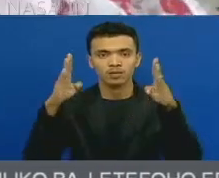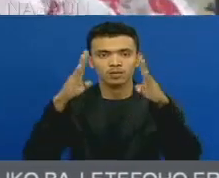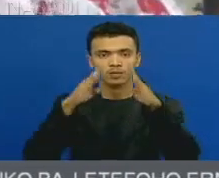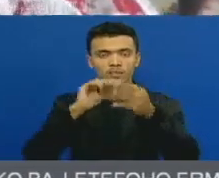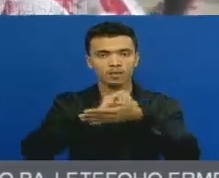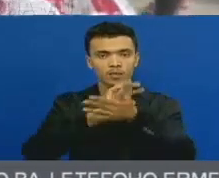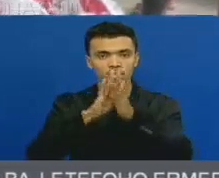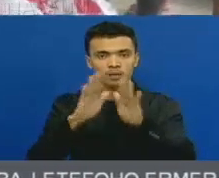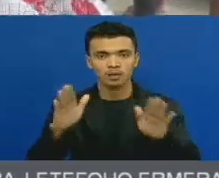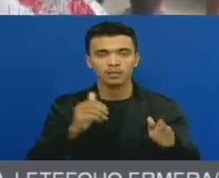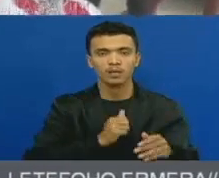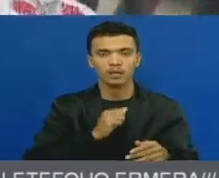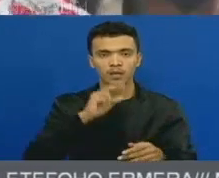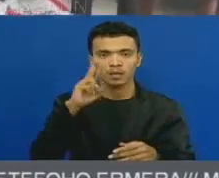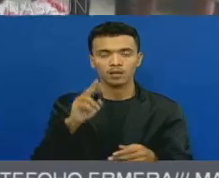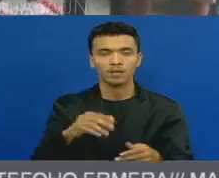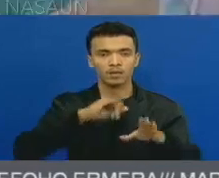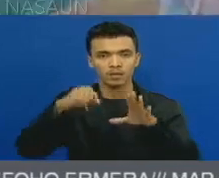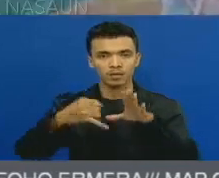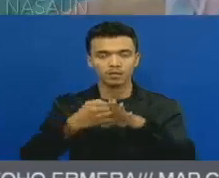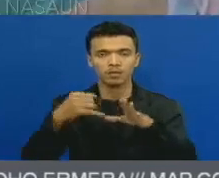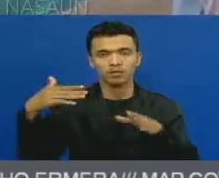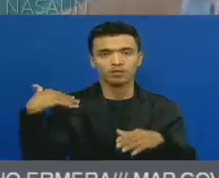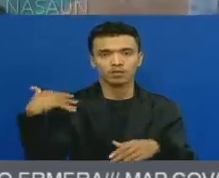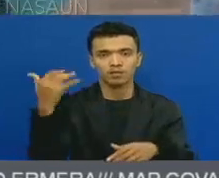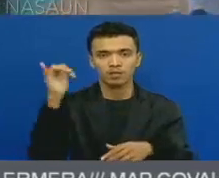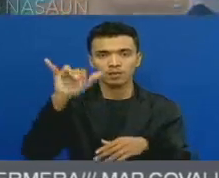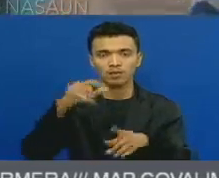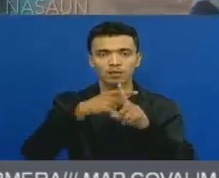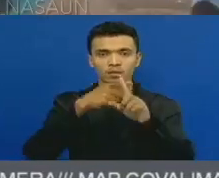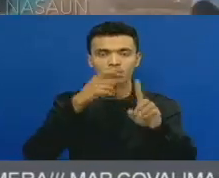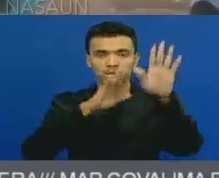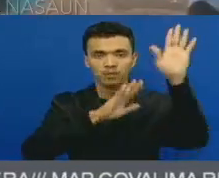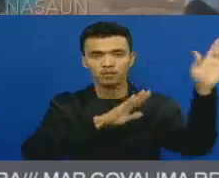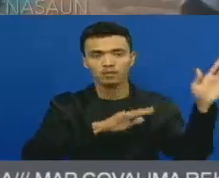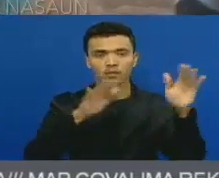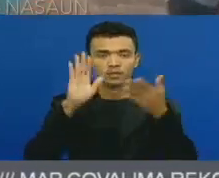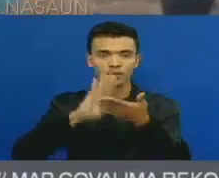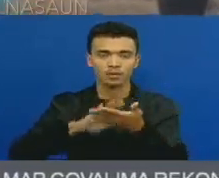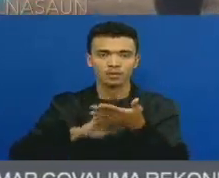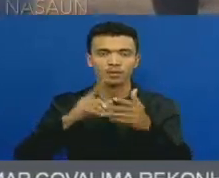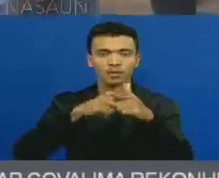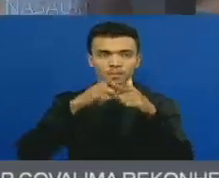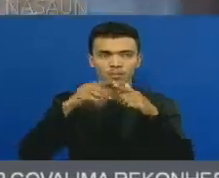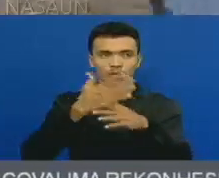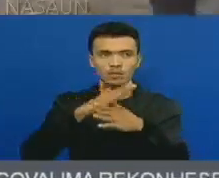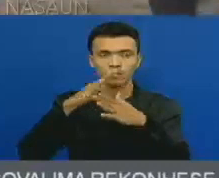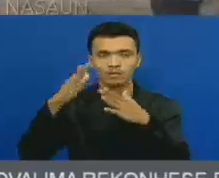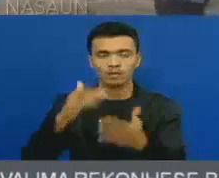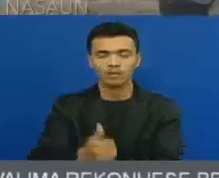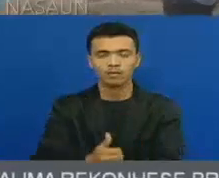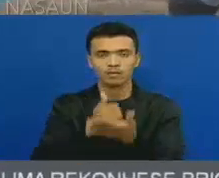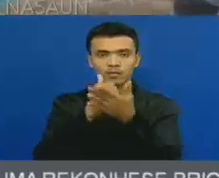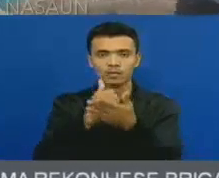Dame Aileu, né, durante, né, acumula foi insaisira mais husi área rurais hoje a escola. Hafoin distribui apoio